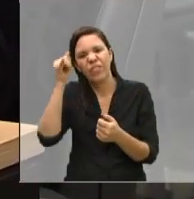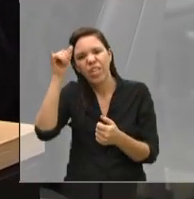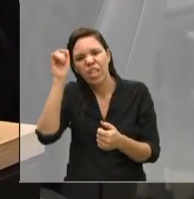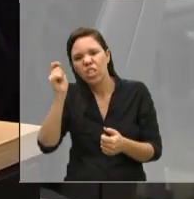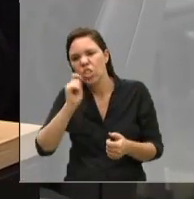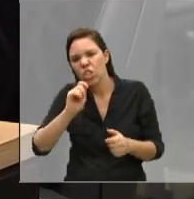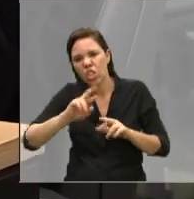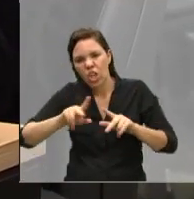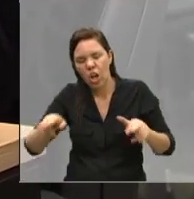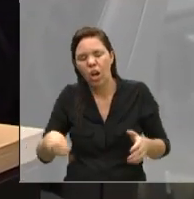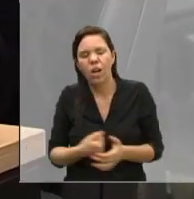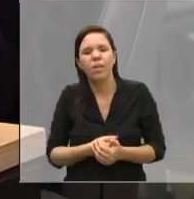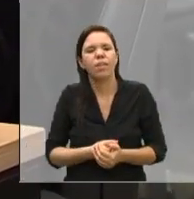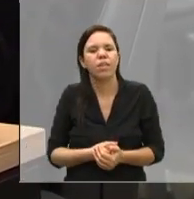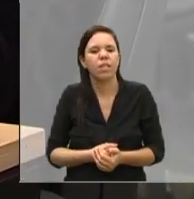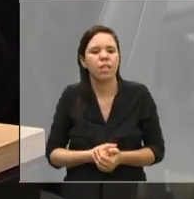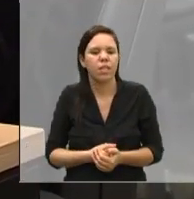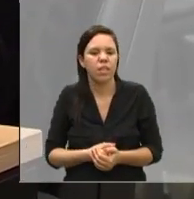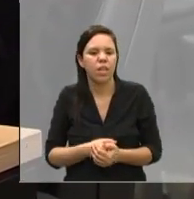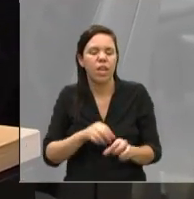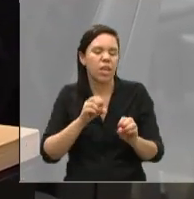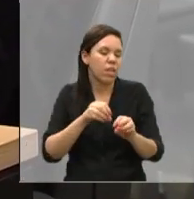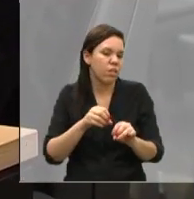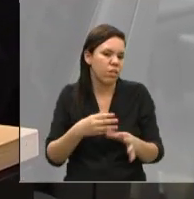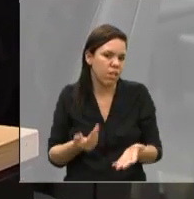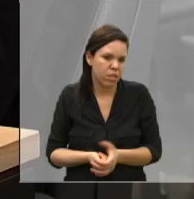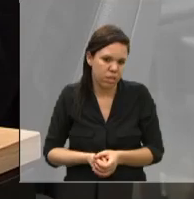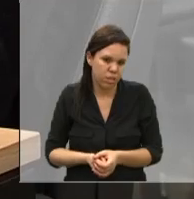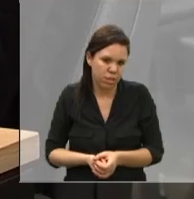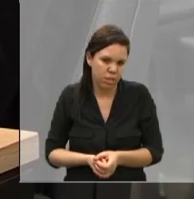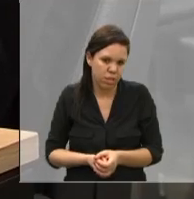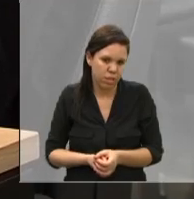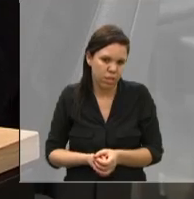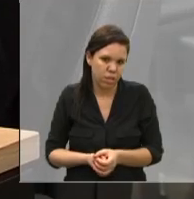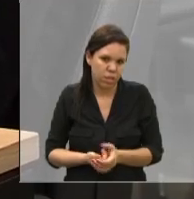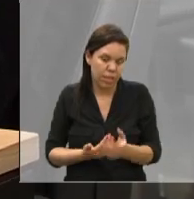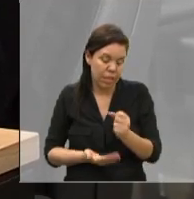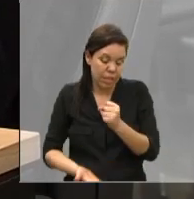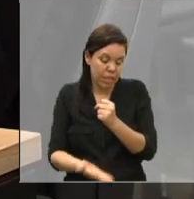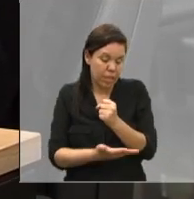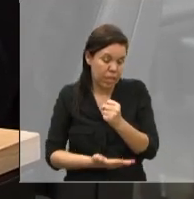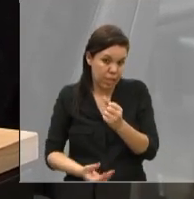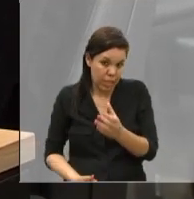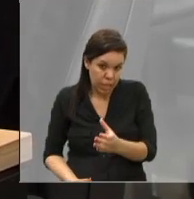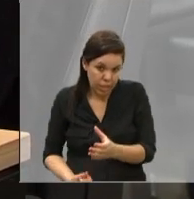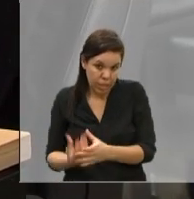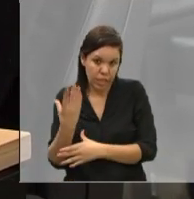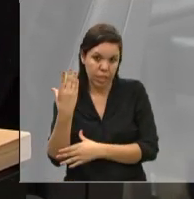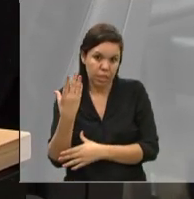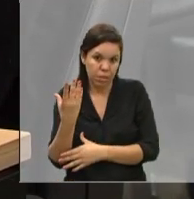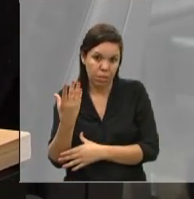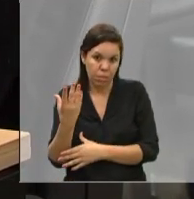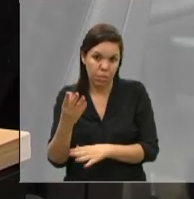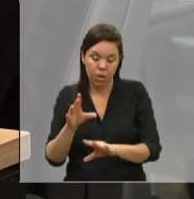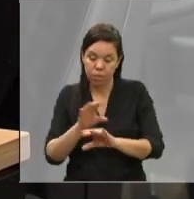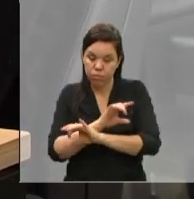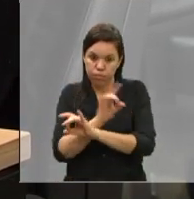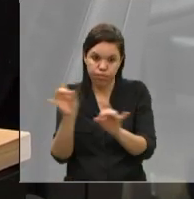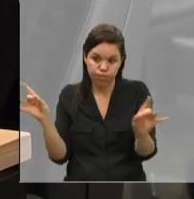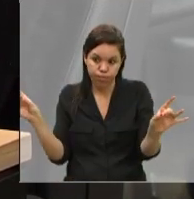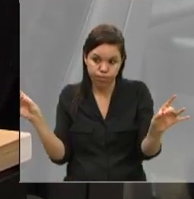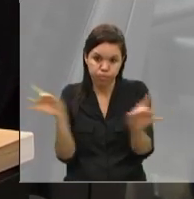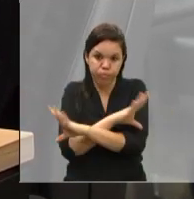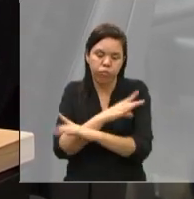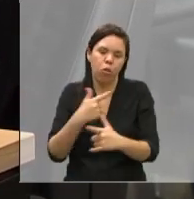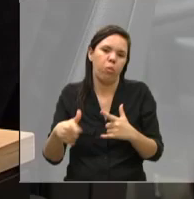drogas, educação, combater da raiz para que elimine de vez o problema? Com certeza. Inclusive, a